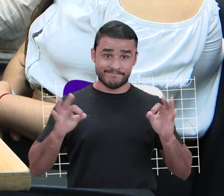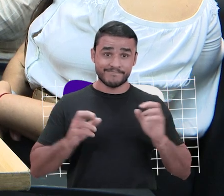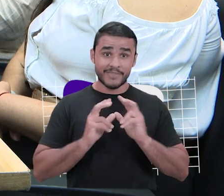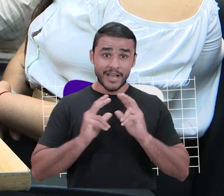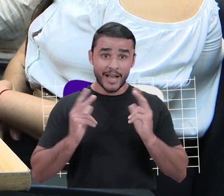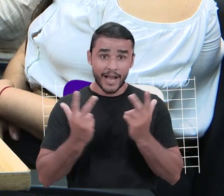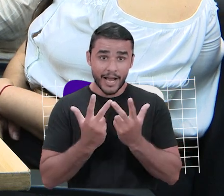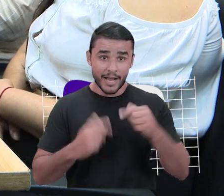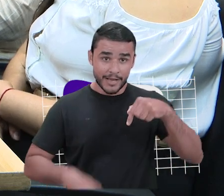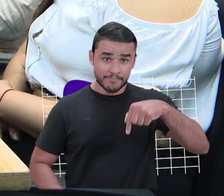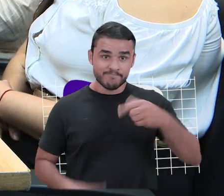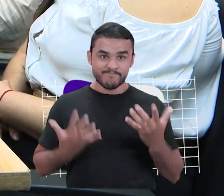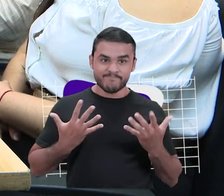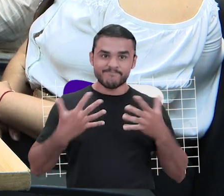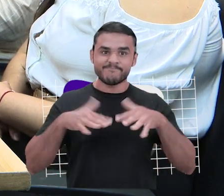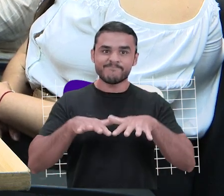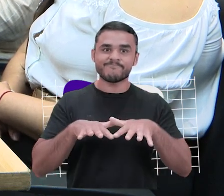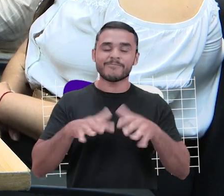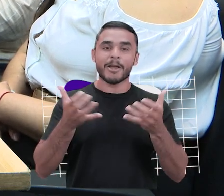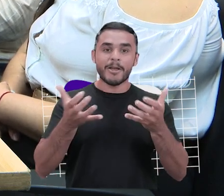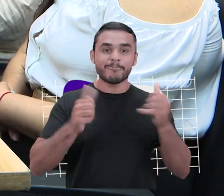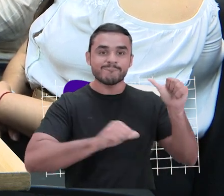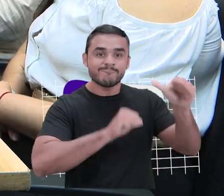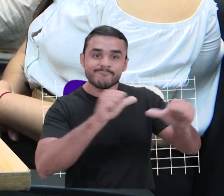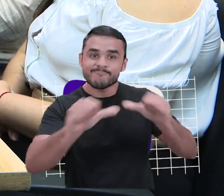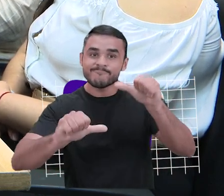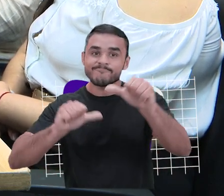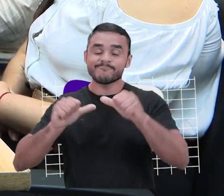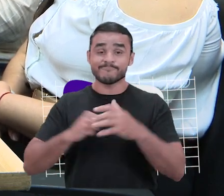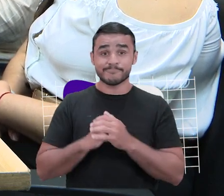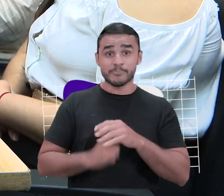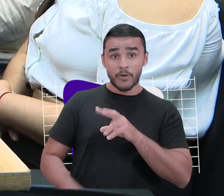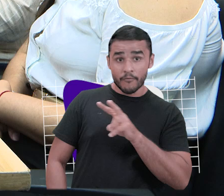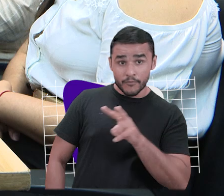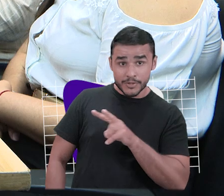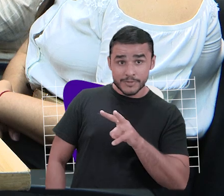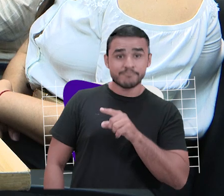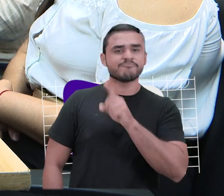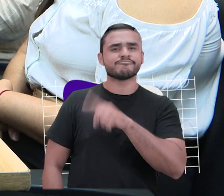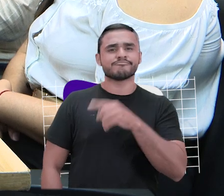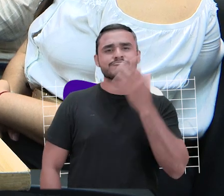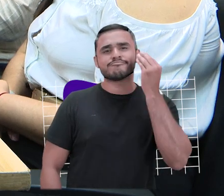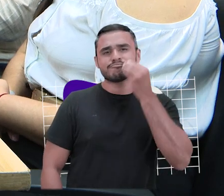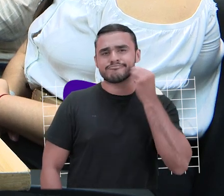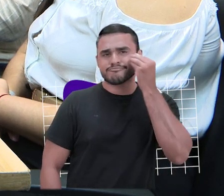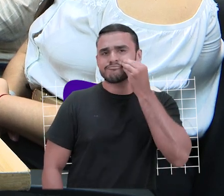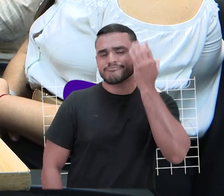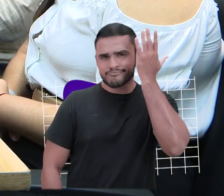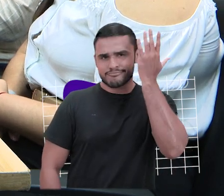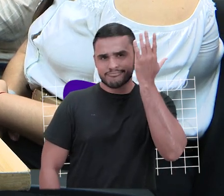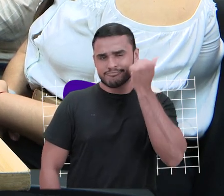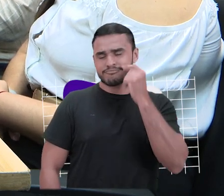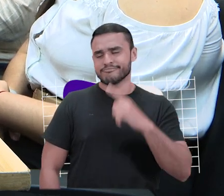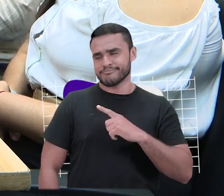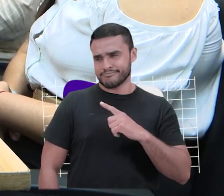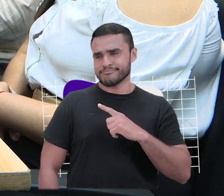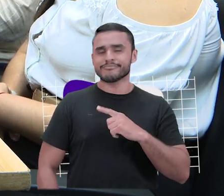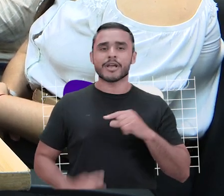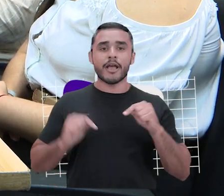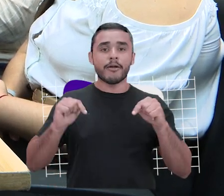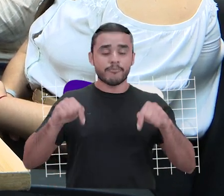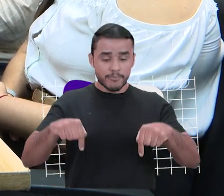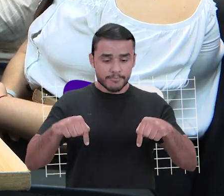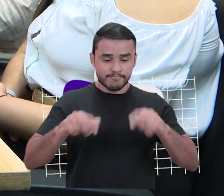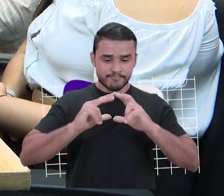mas fazer acontecer. A gente está vendo mudanças. Vocês já estão na casa há mais tempo. Vocês estão vendo, né, como a gente está